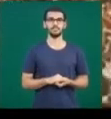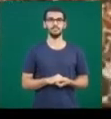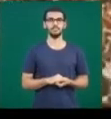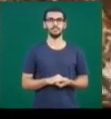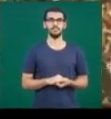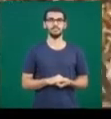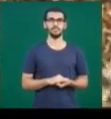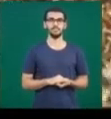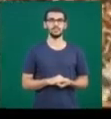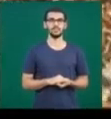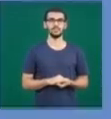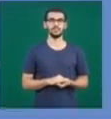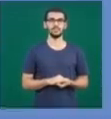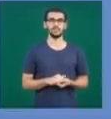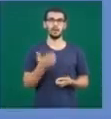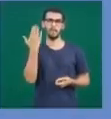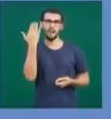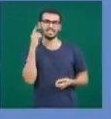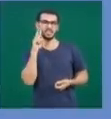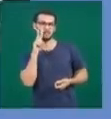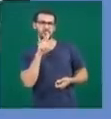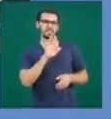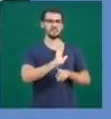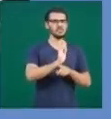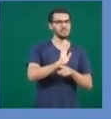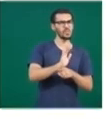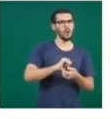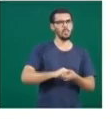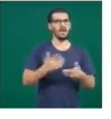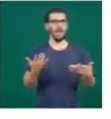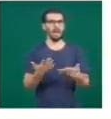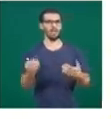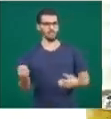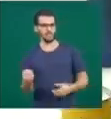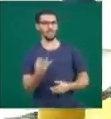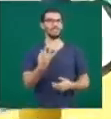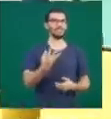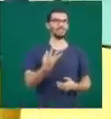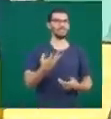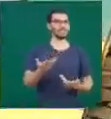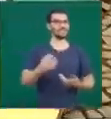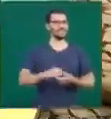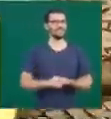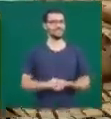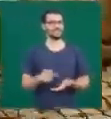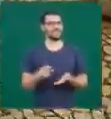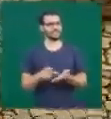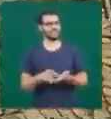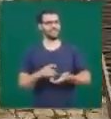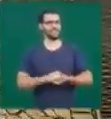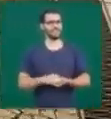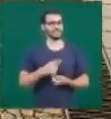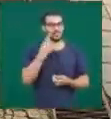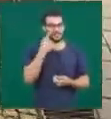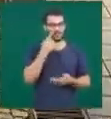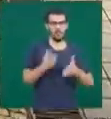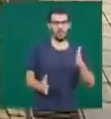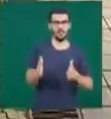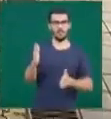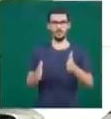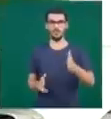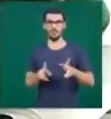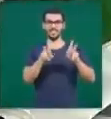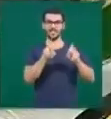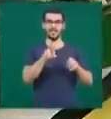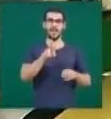Aquilo que antes era só ficção tem se tornado realidade. Este robozinho, inspirado no personagem Wally, é Robson, um